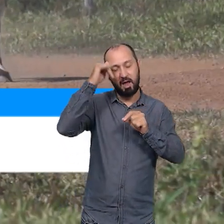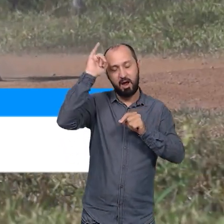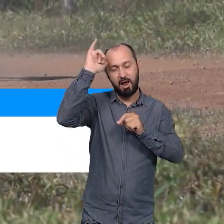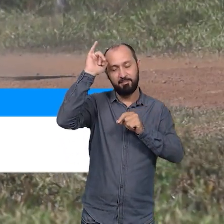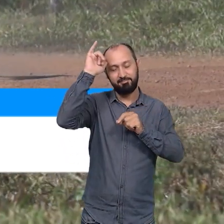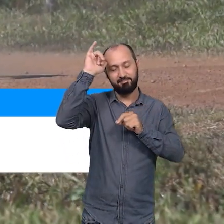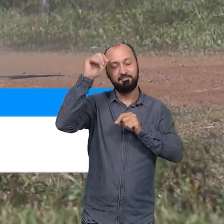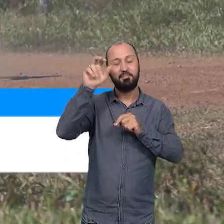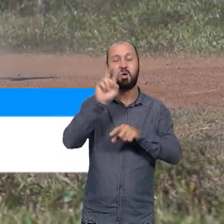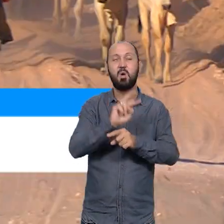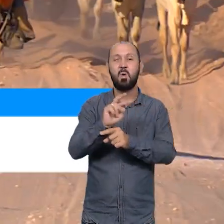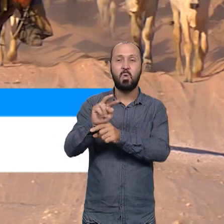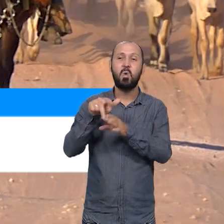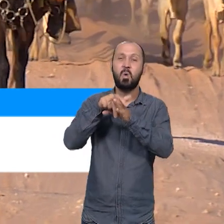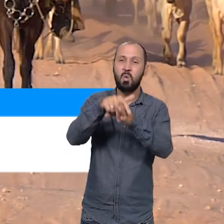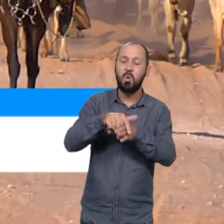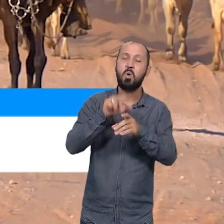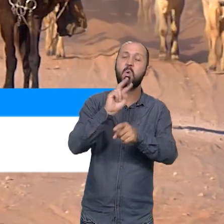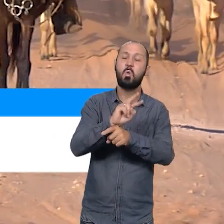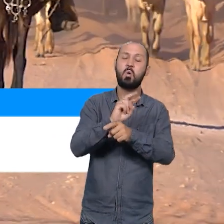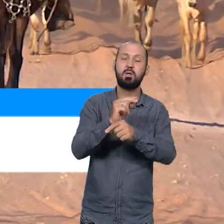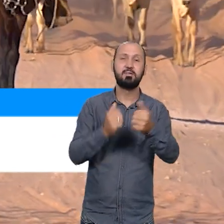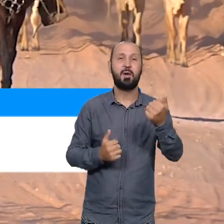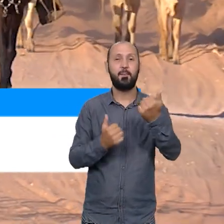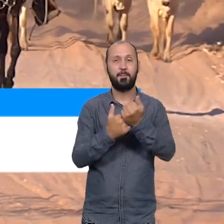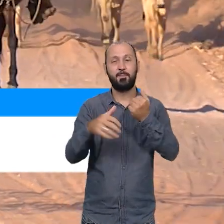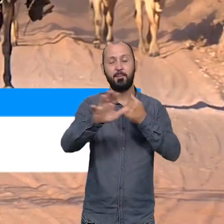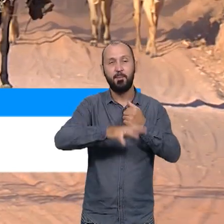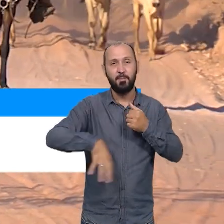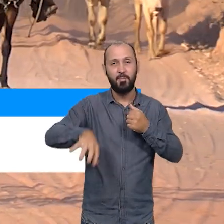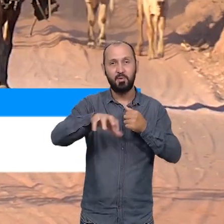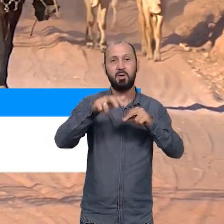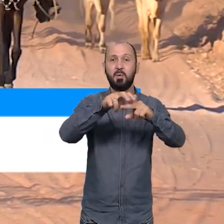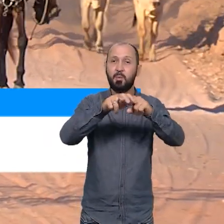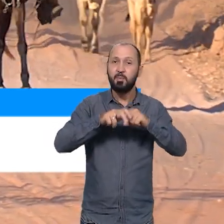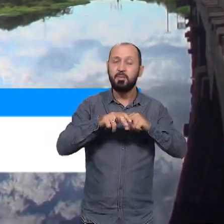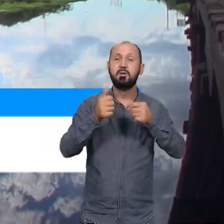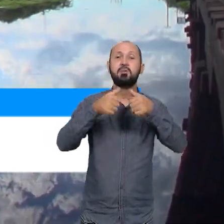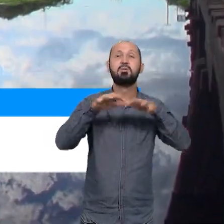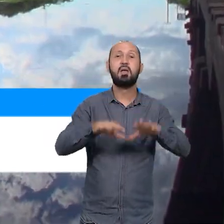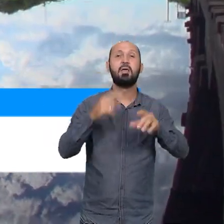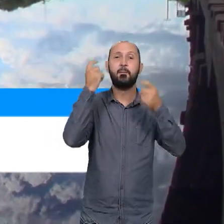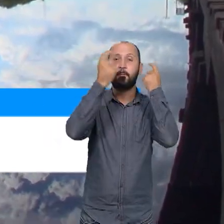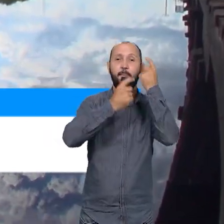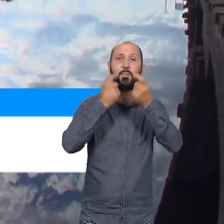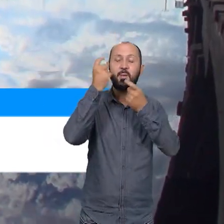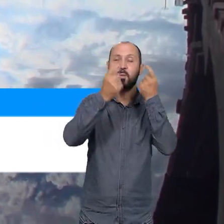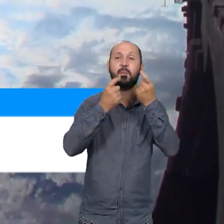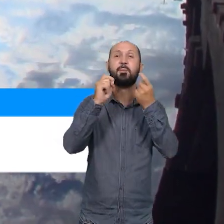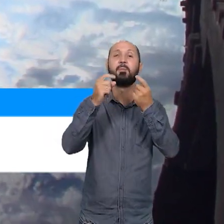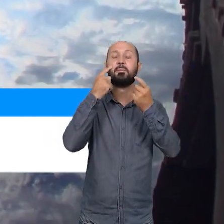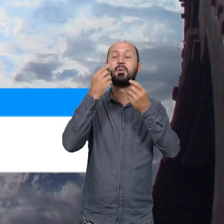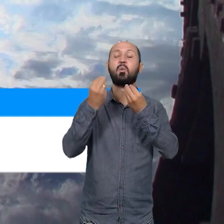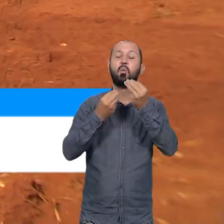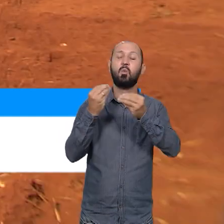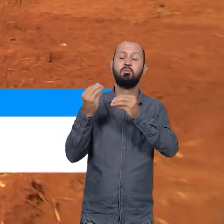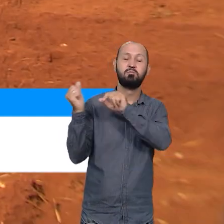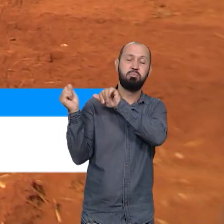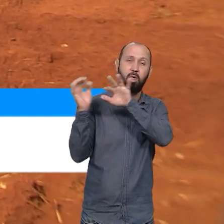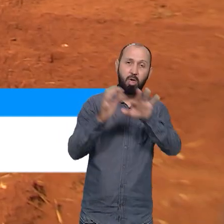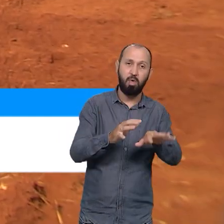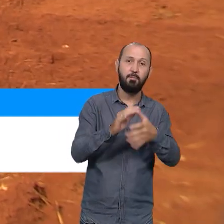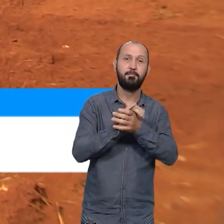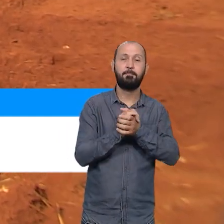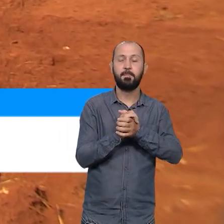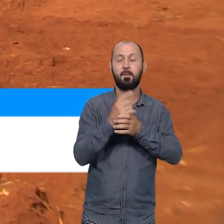a pecuária extensiva. Então nós temos que proteger o pantaneiro, nós temos que dar esse apoio a ele, e é por isso que nós estamos aqui preocupados com